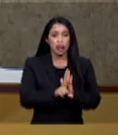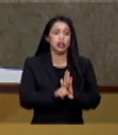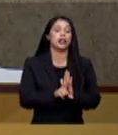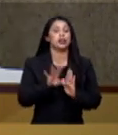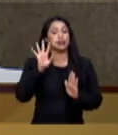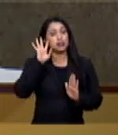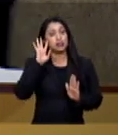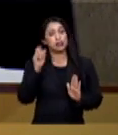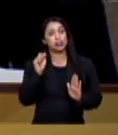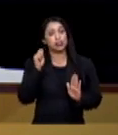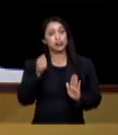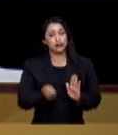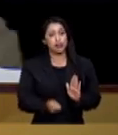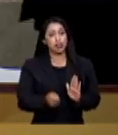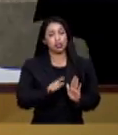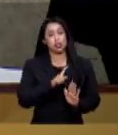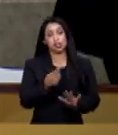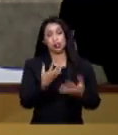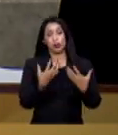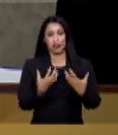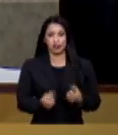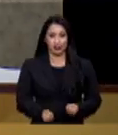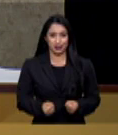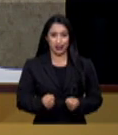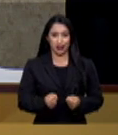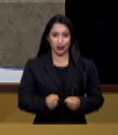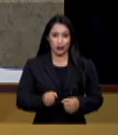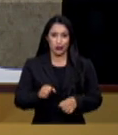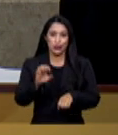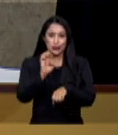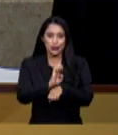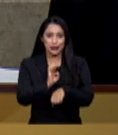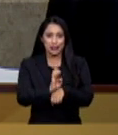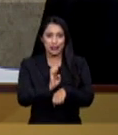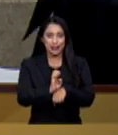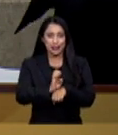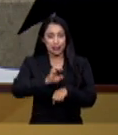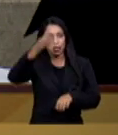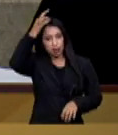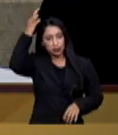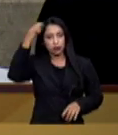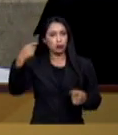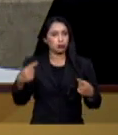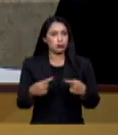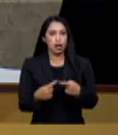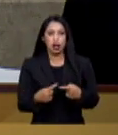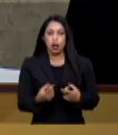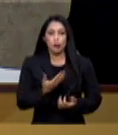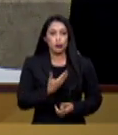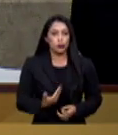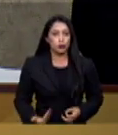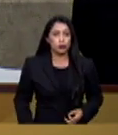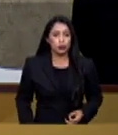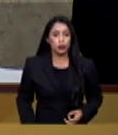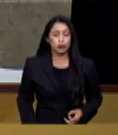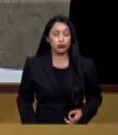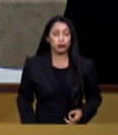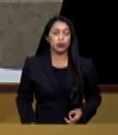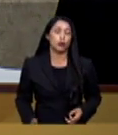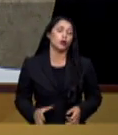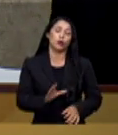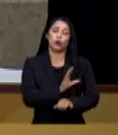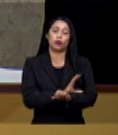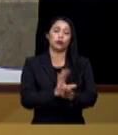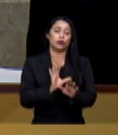e a reiterada recusa do Estado capixaba de realizar certames públicos demonstram